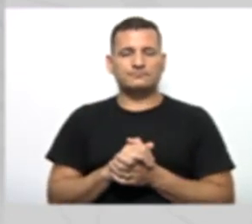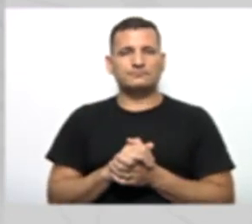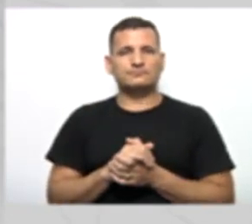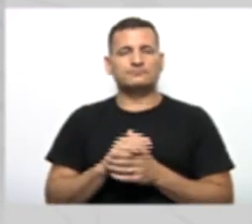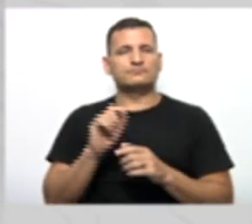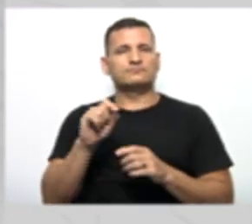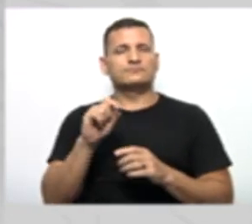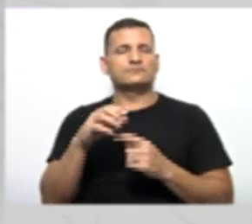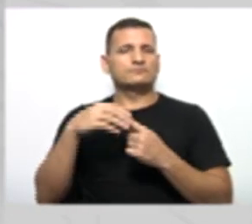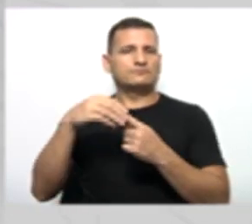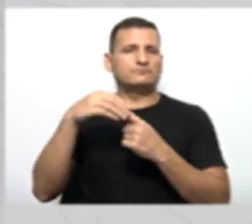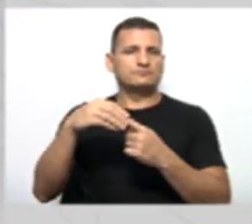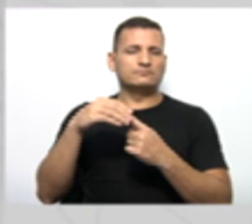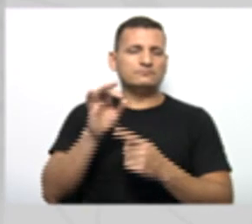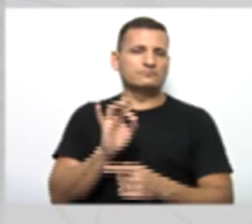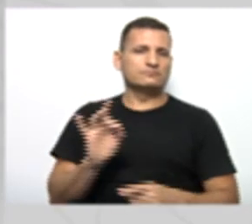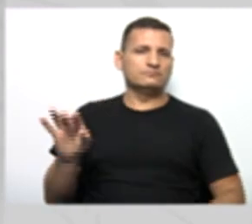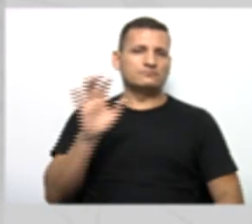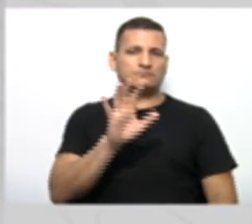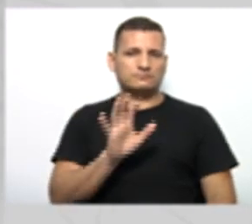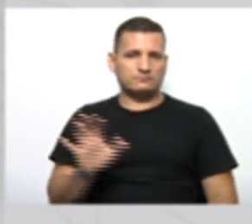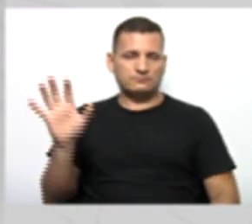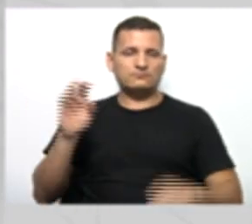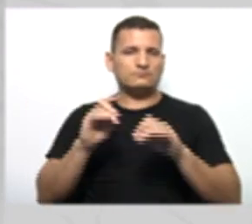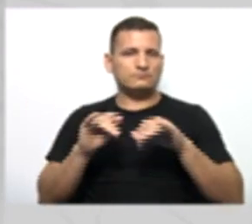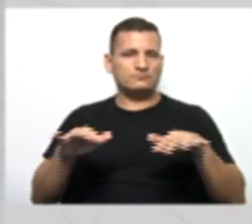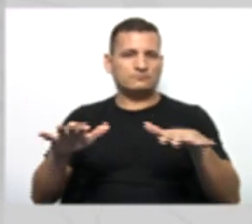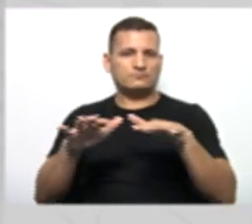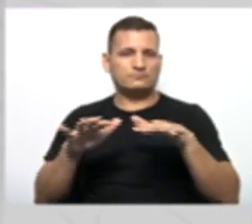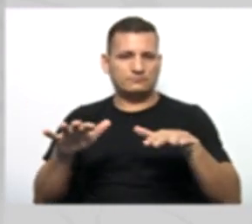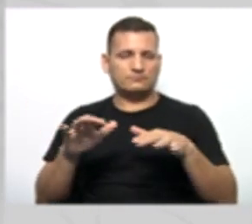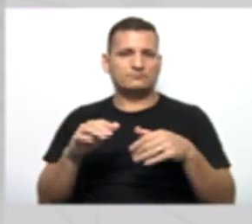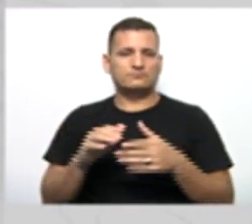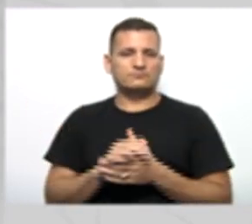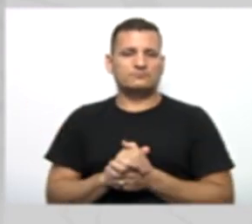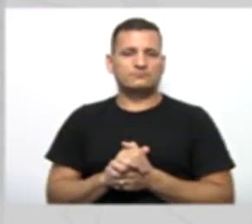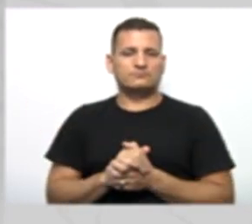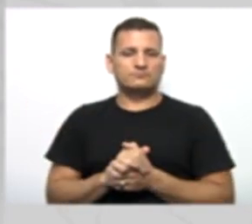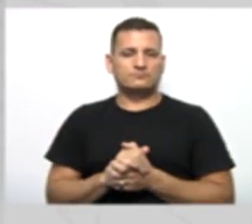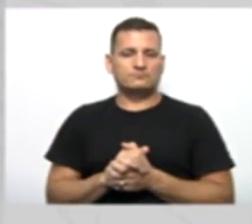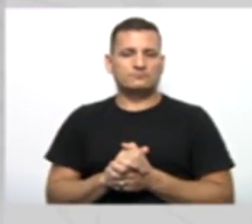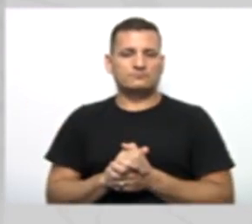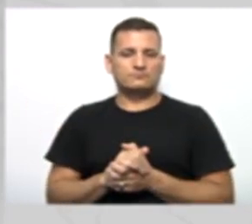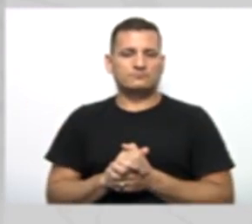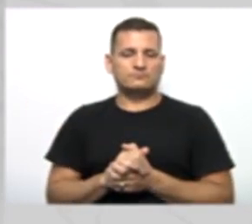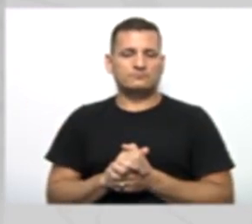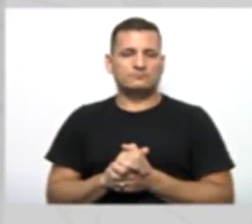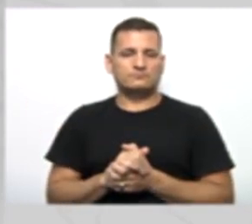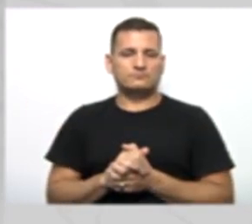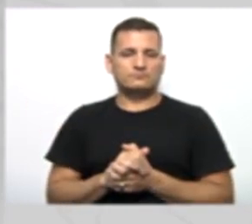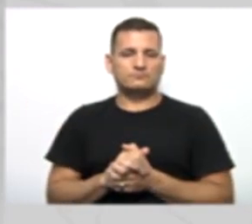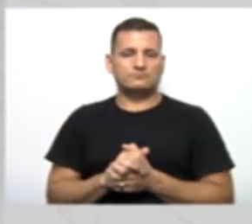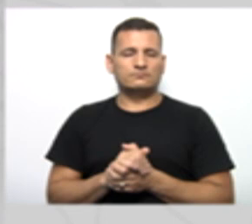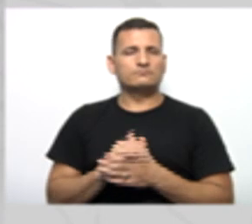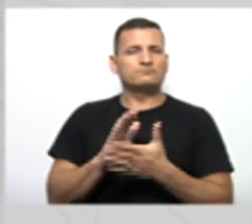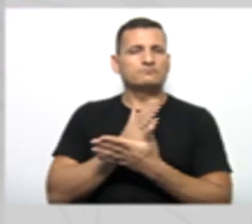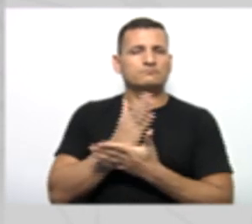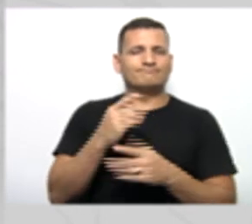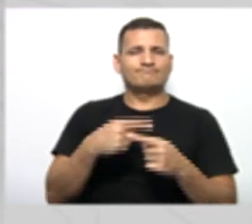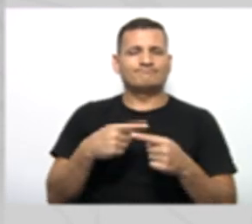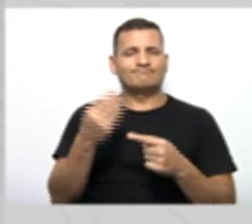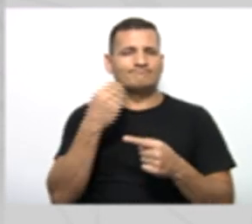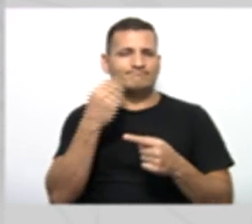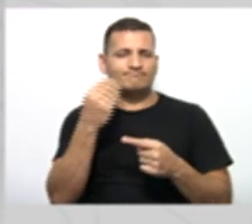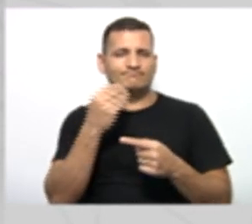atividades prioritárias para cada solo. Algumas áreas, por serem muito vulneráveis, o